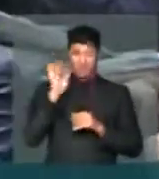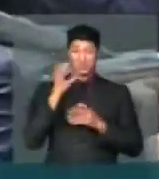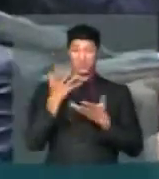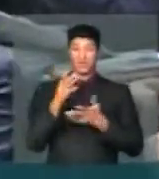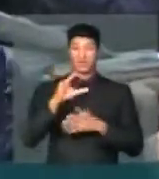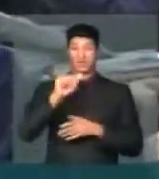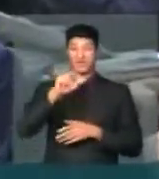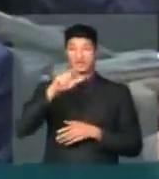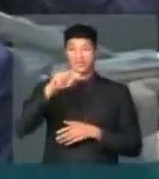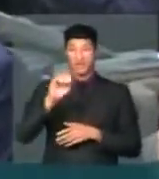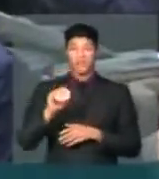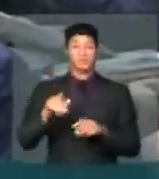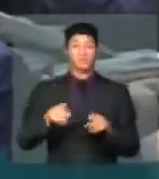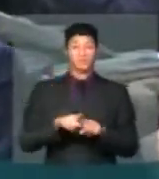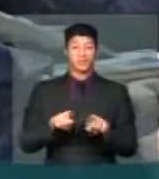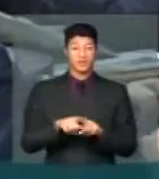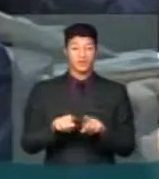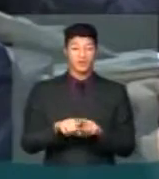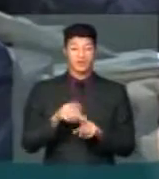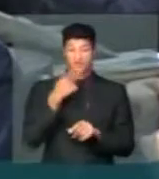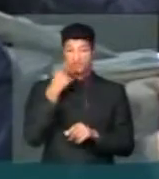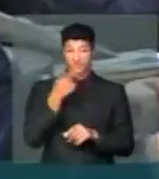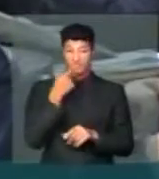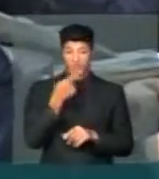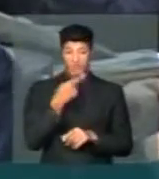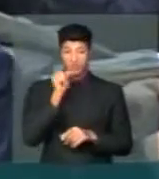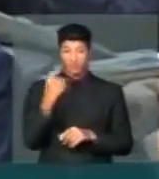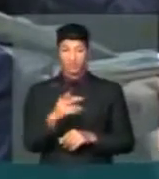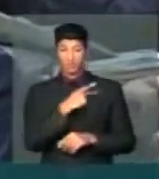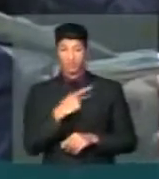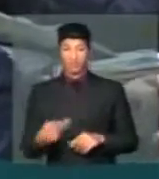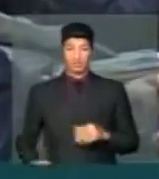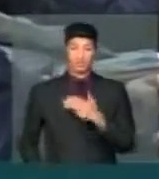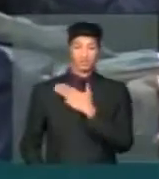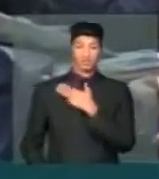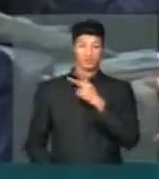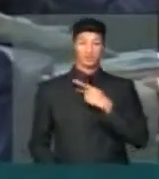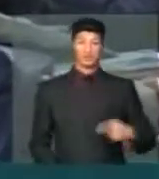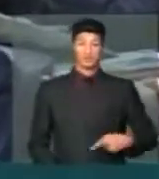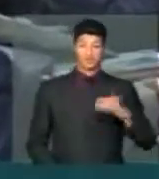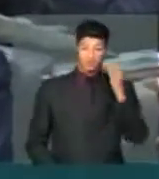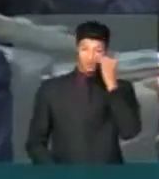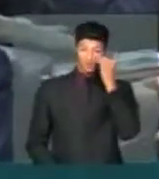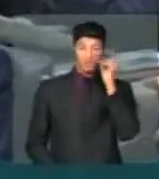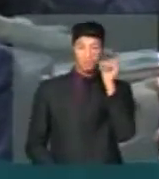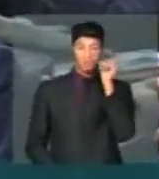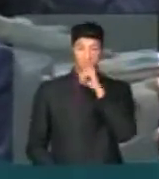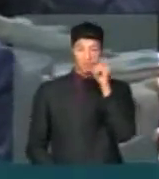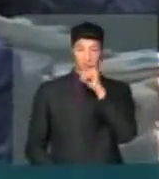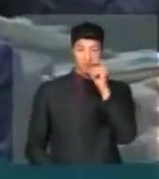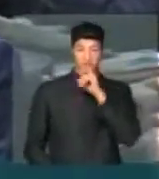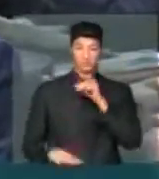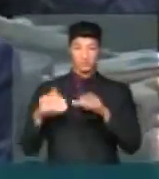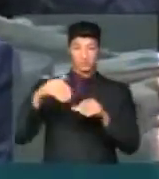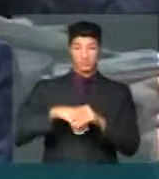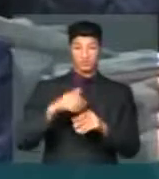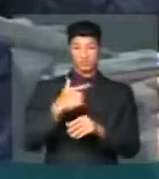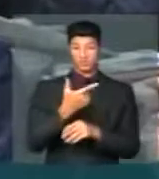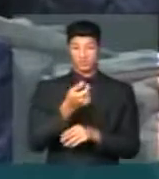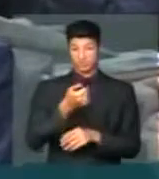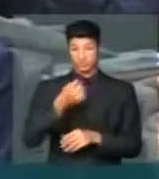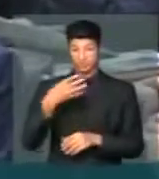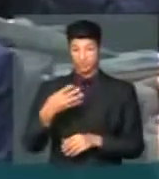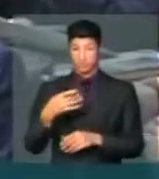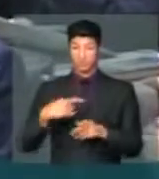querem cargos. E também falou o ex-presidente Lula que a presidente Dilma mentiu na eleição de